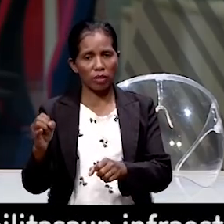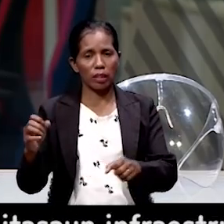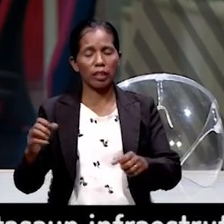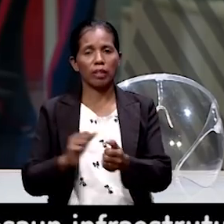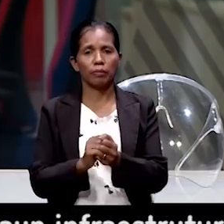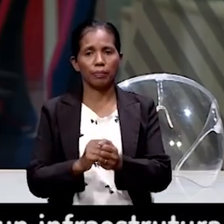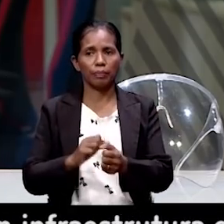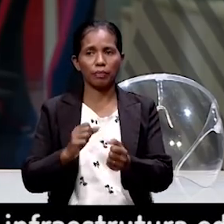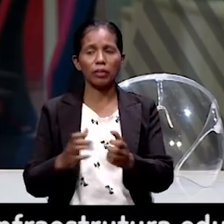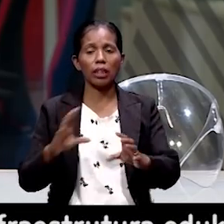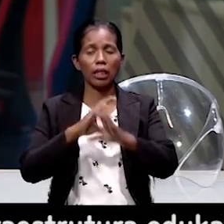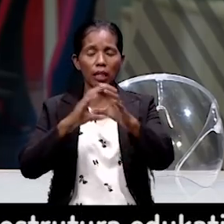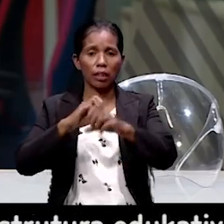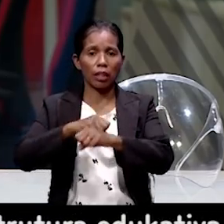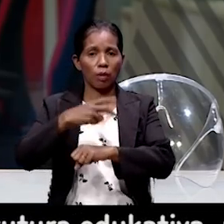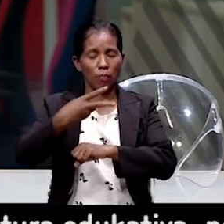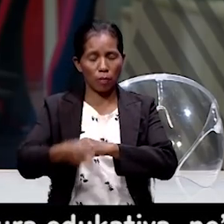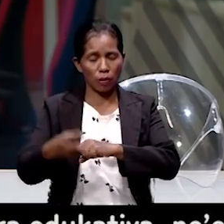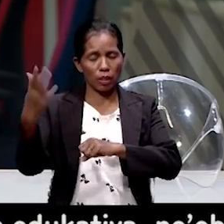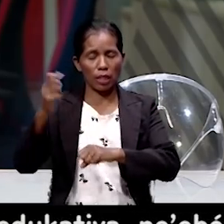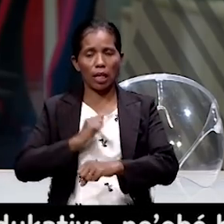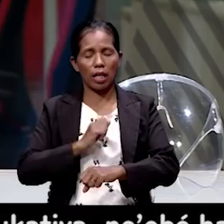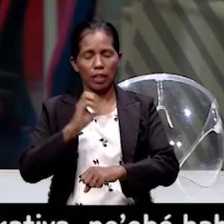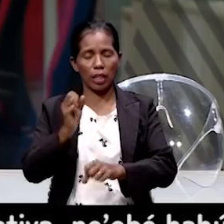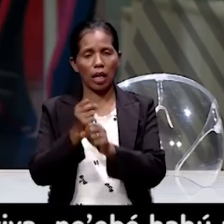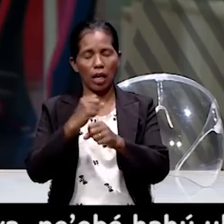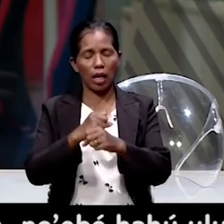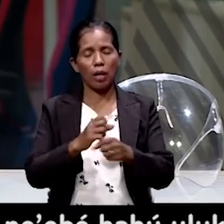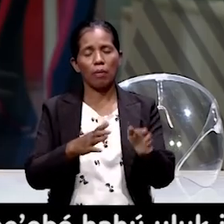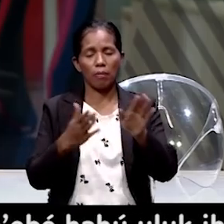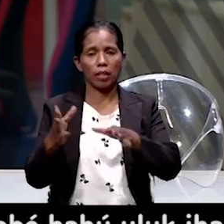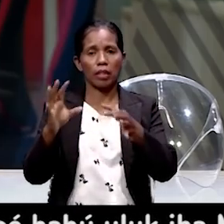nebe hamate membro FF de Teleida no Lima Kanek.